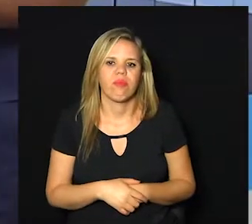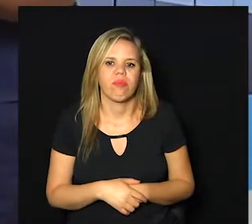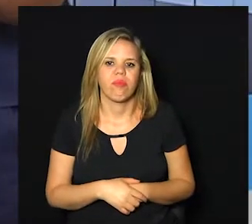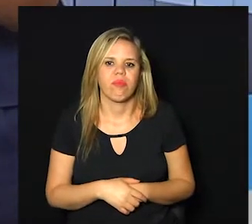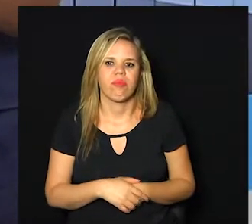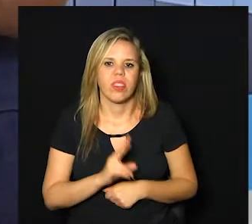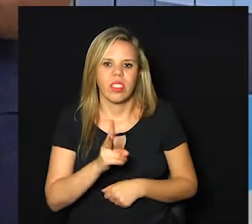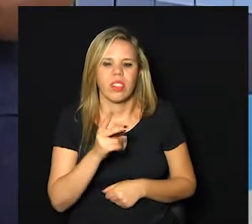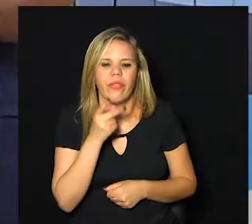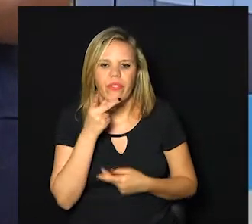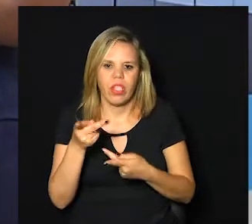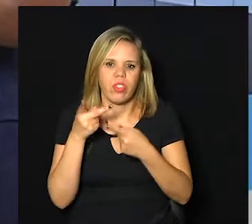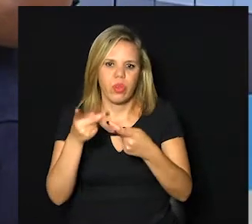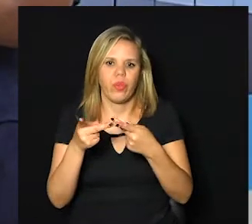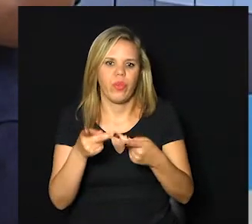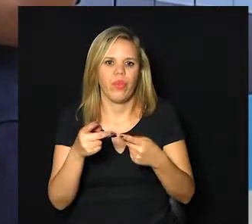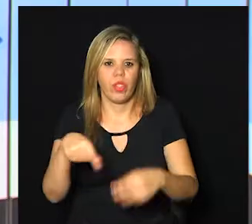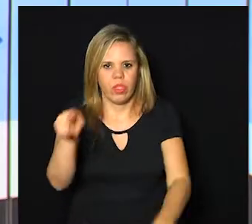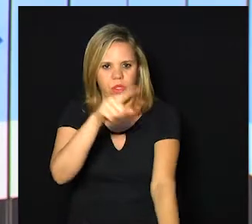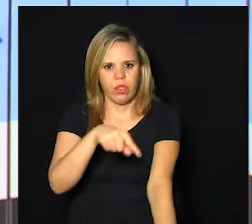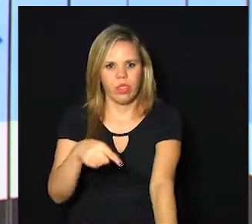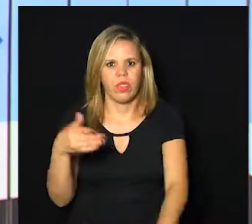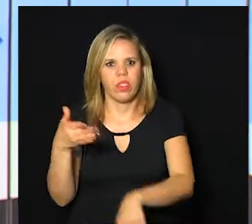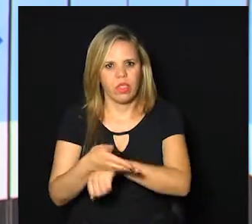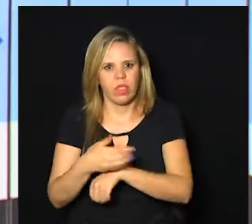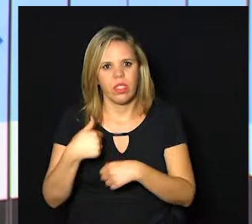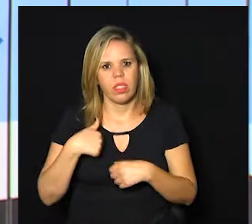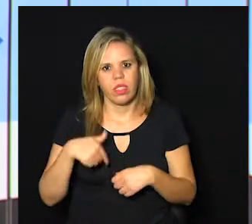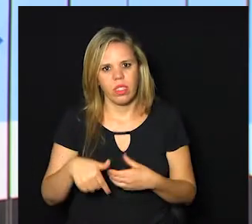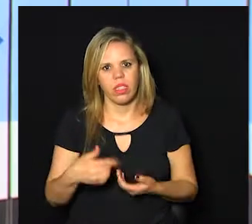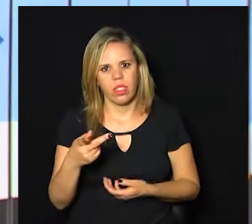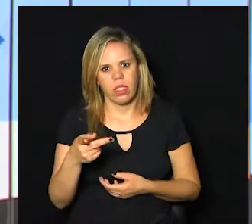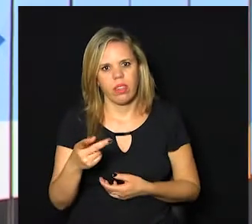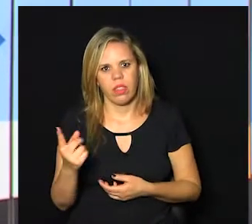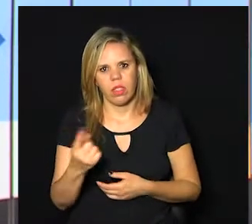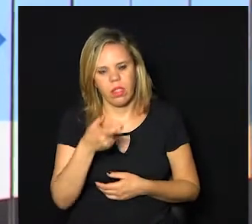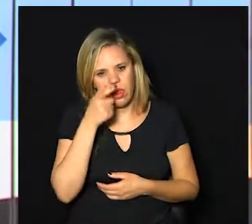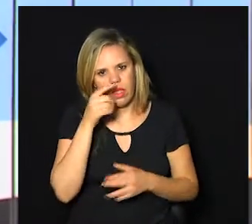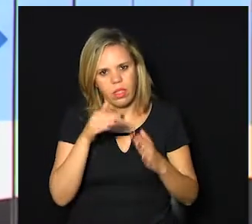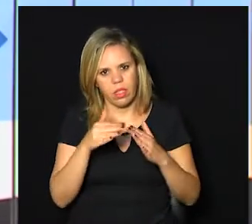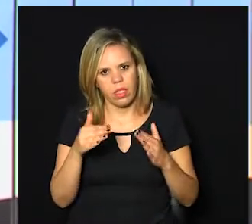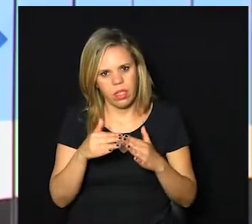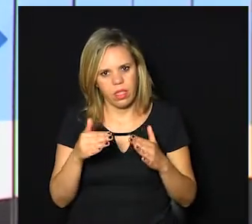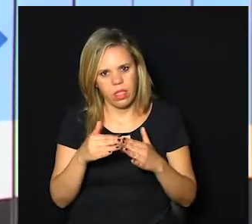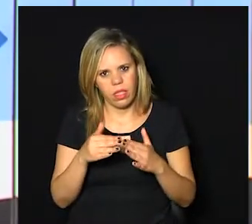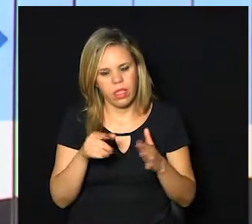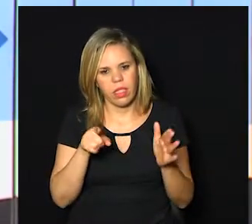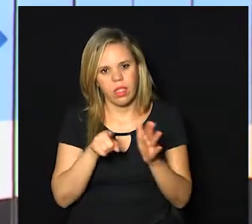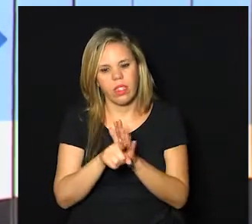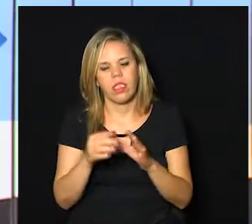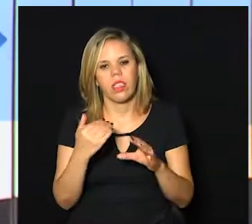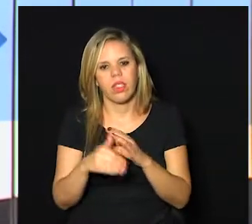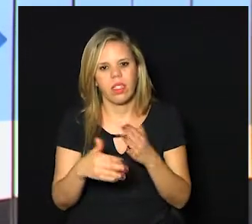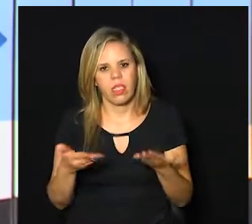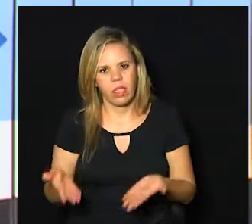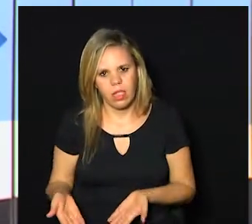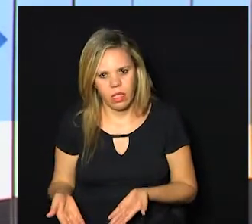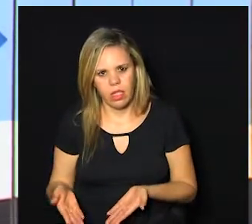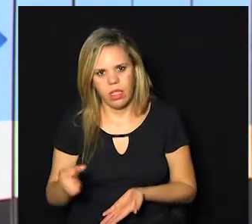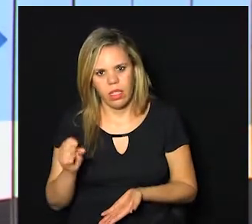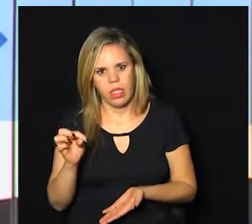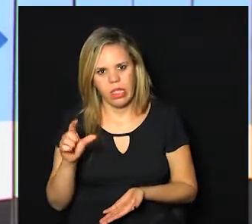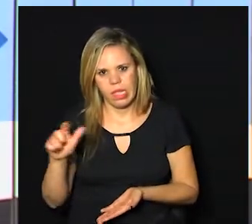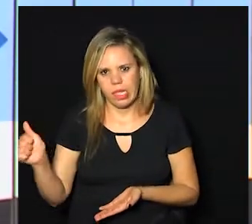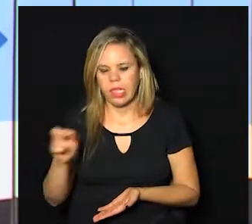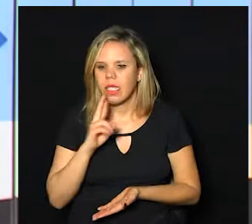eu sempre faço um convite, né, para vocês que participam aqui comigo e para você que também está em casa, quer enviar perguntas para mim, para que a Estela